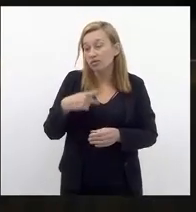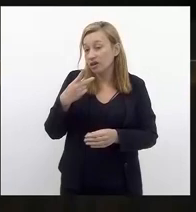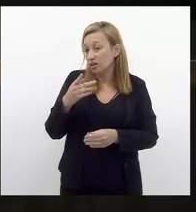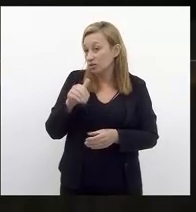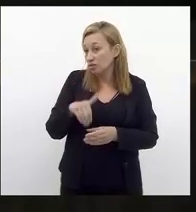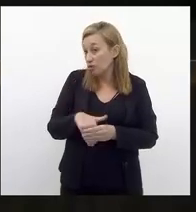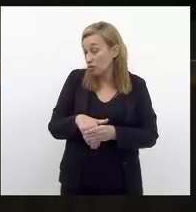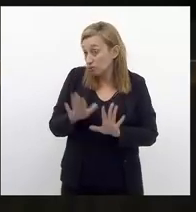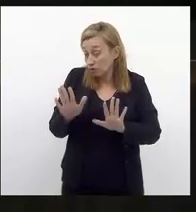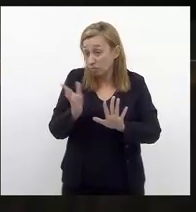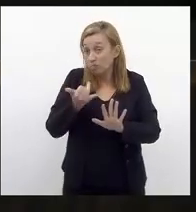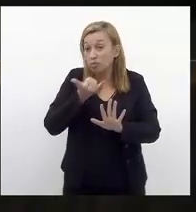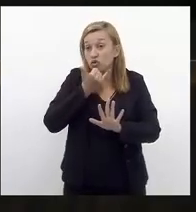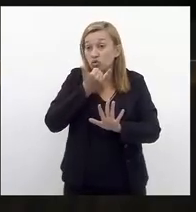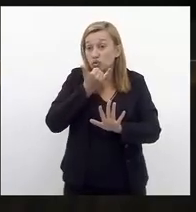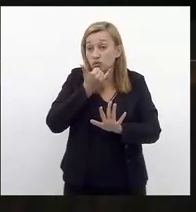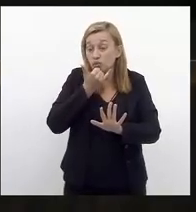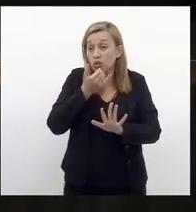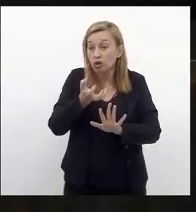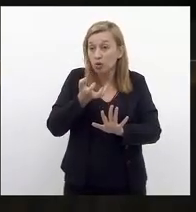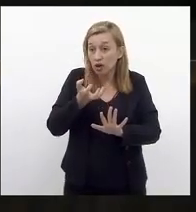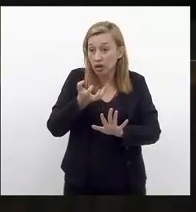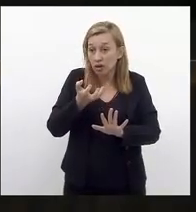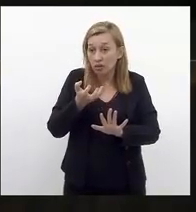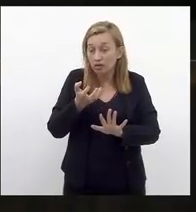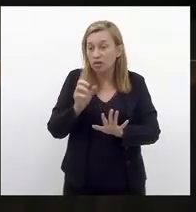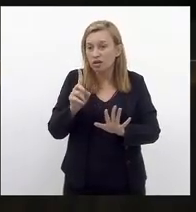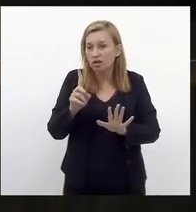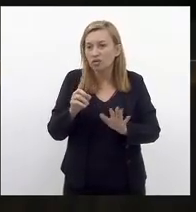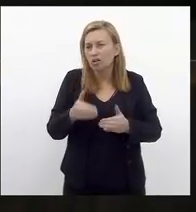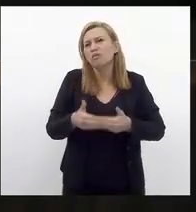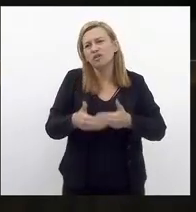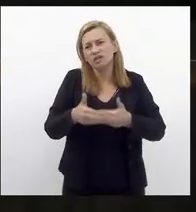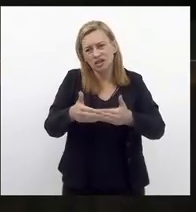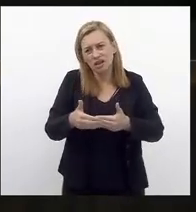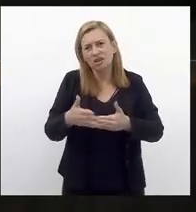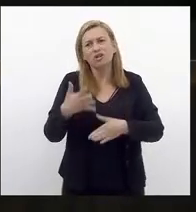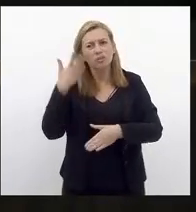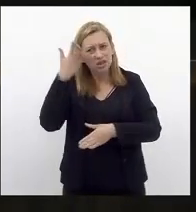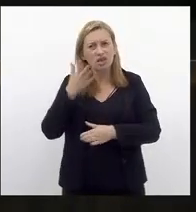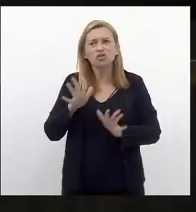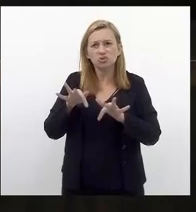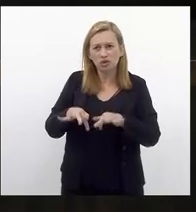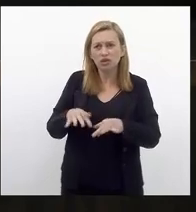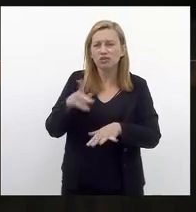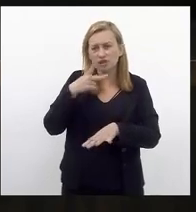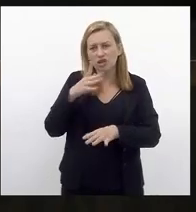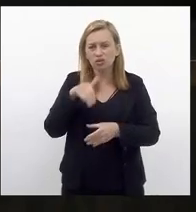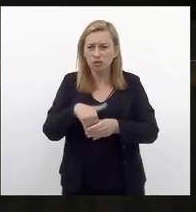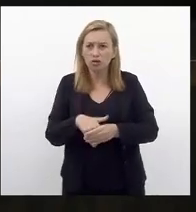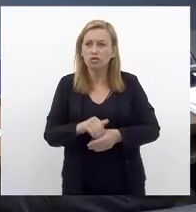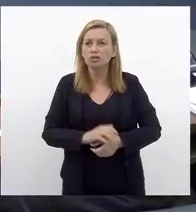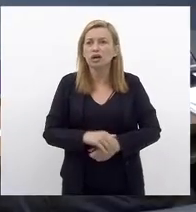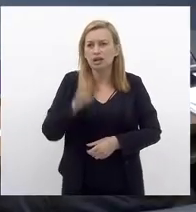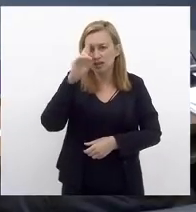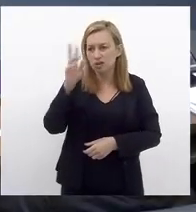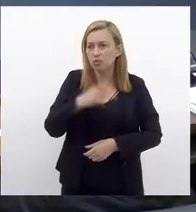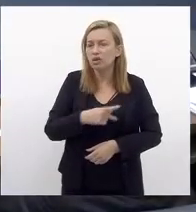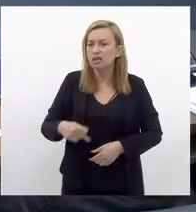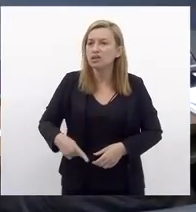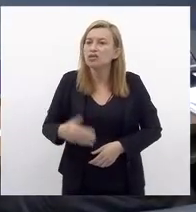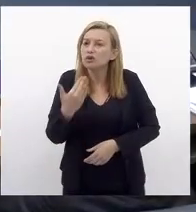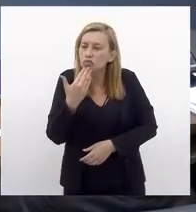foto da clara não perdão eu quero não vamos vamos avançar nas mensagens do final vamos declarar os votos de seu presidente